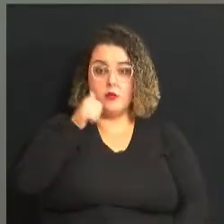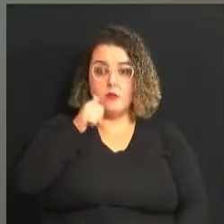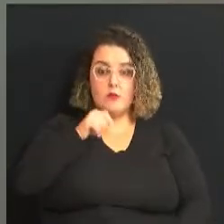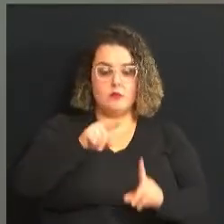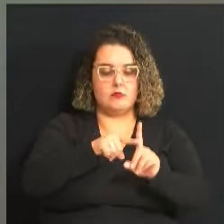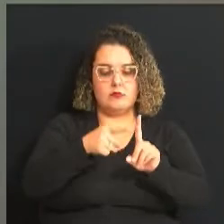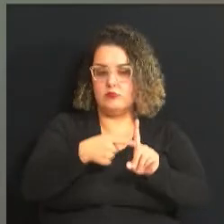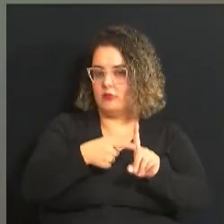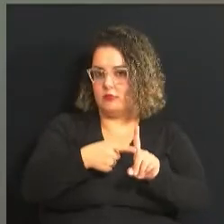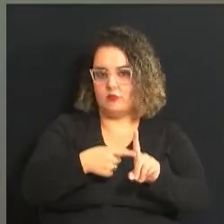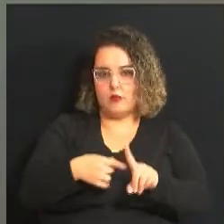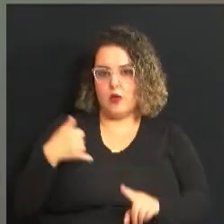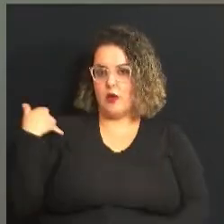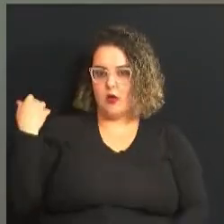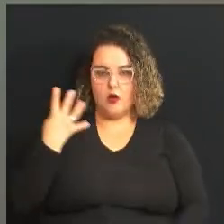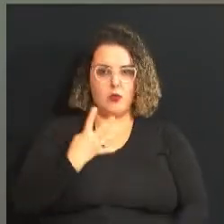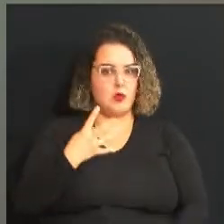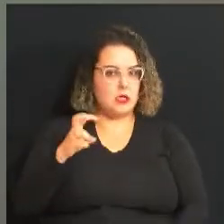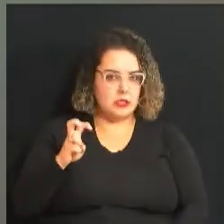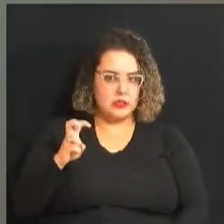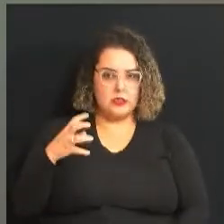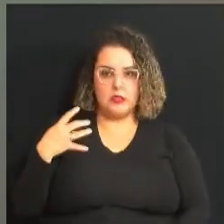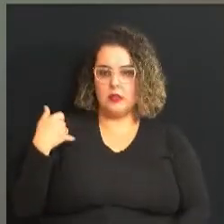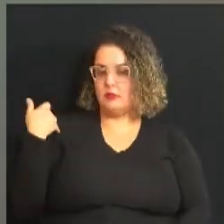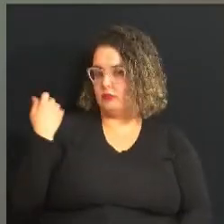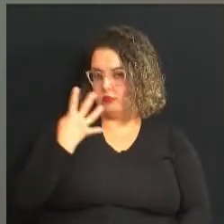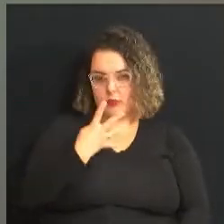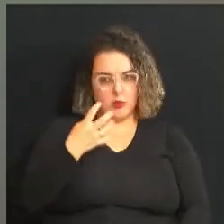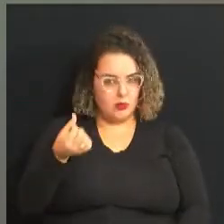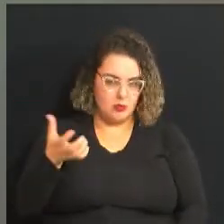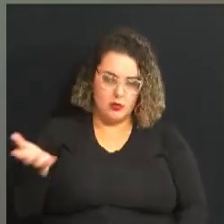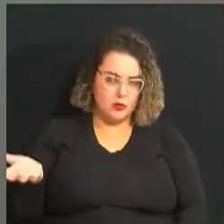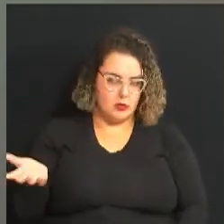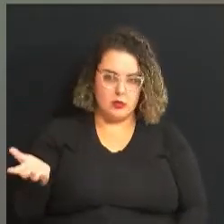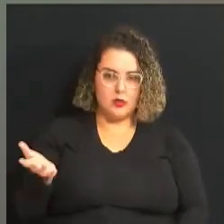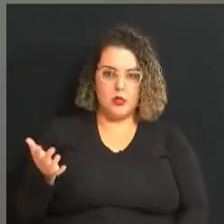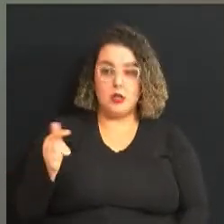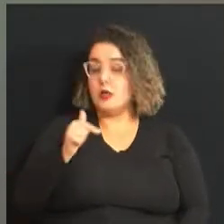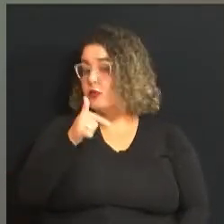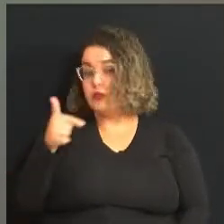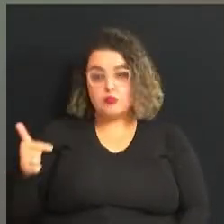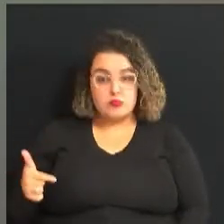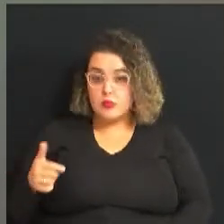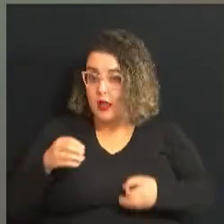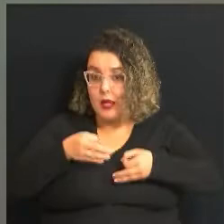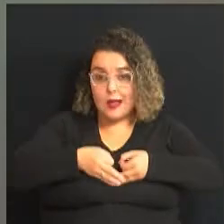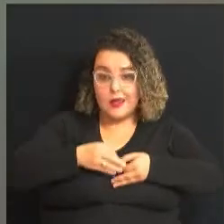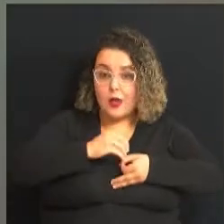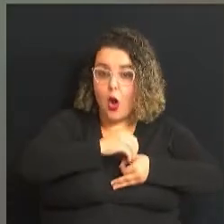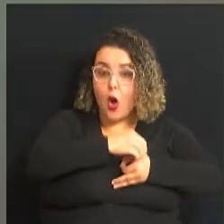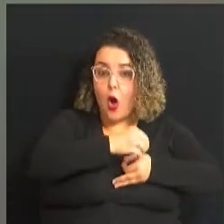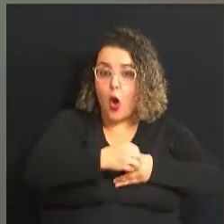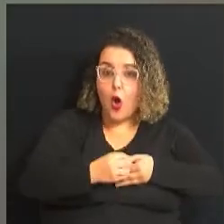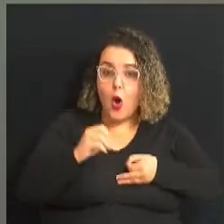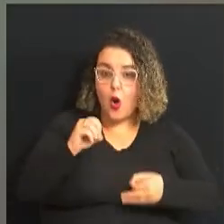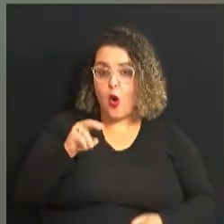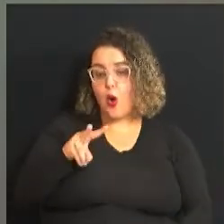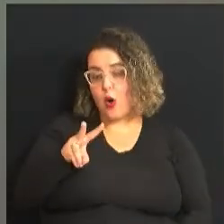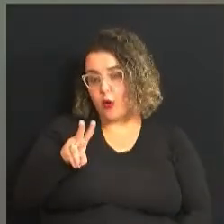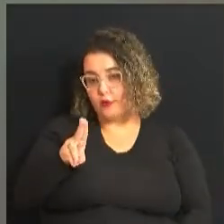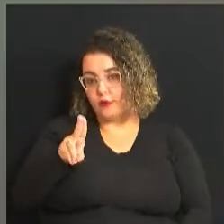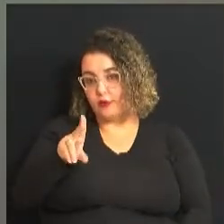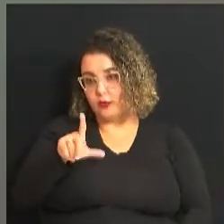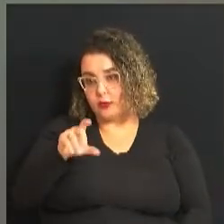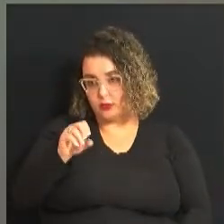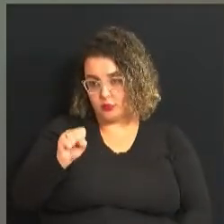seus 45 anos de idade, 46, enfim, e ela já não tem mais óvulos, então ela tenta capturar, o